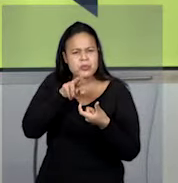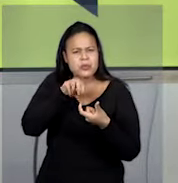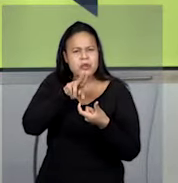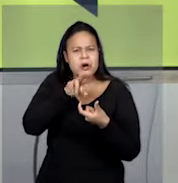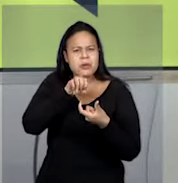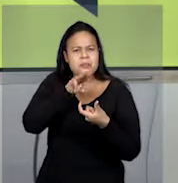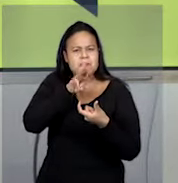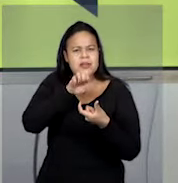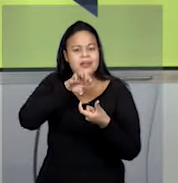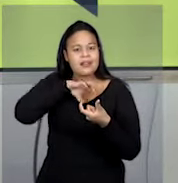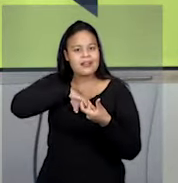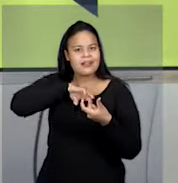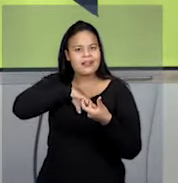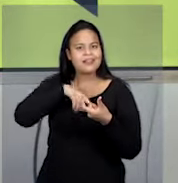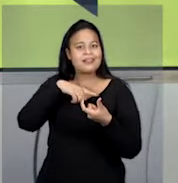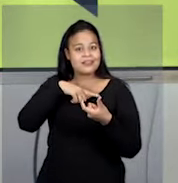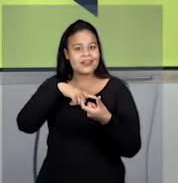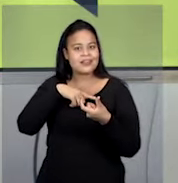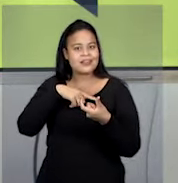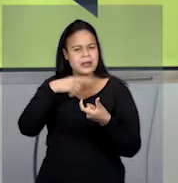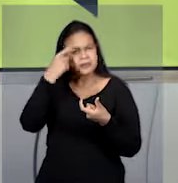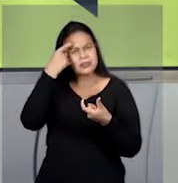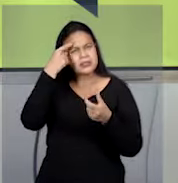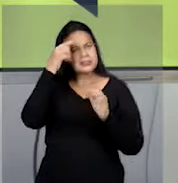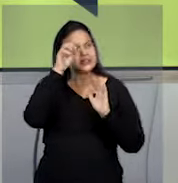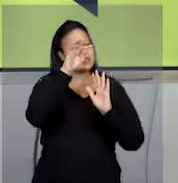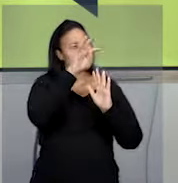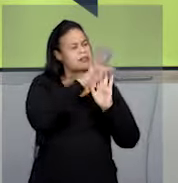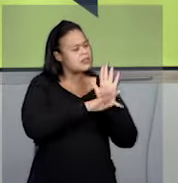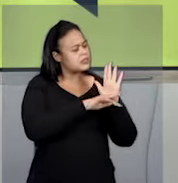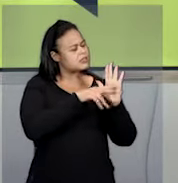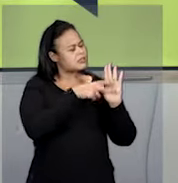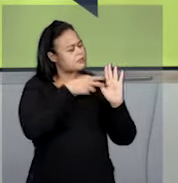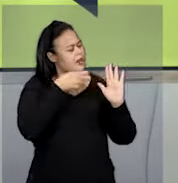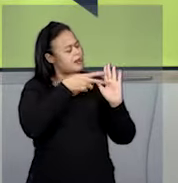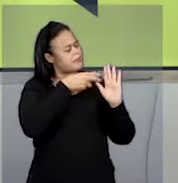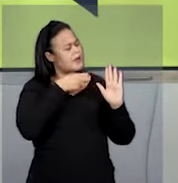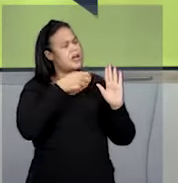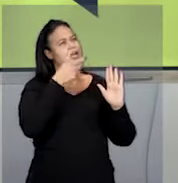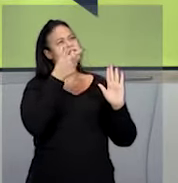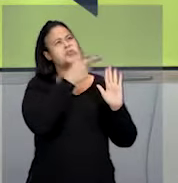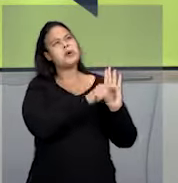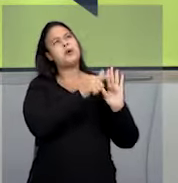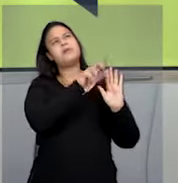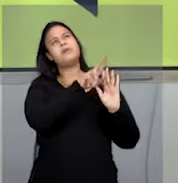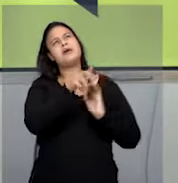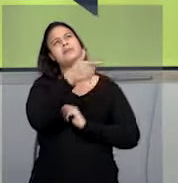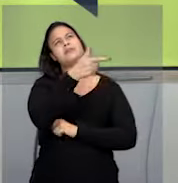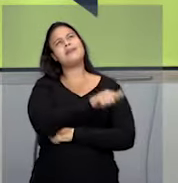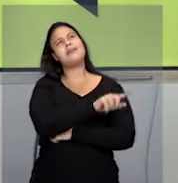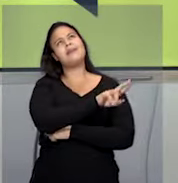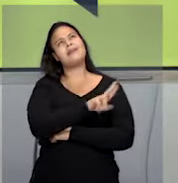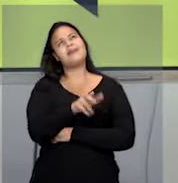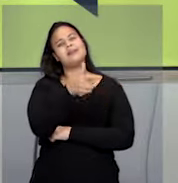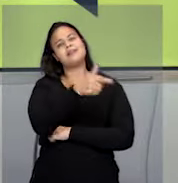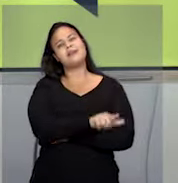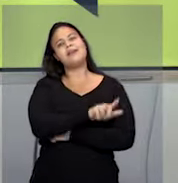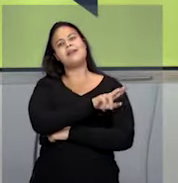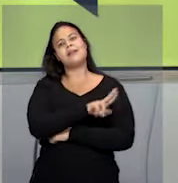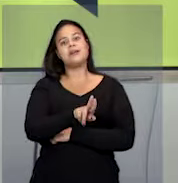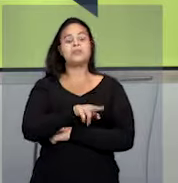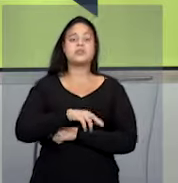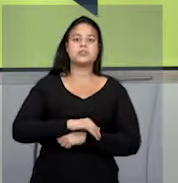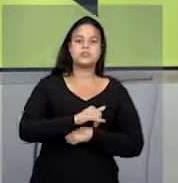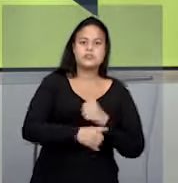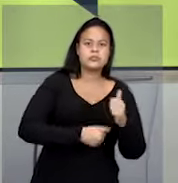pensou? Você lê um texto onde que fala o nome de alguma coisa toda hora? Como que ele é substituído e a